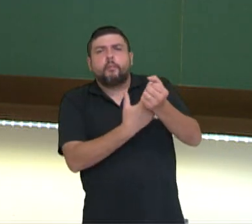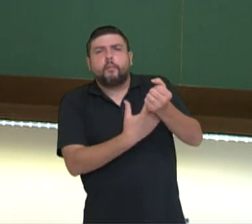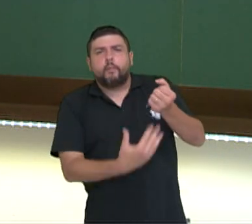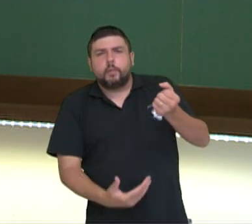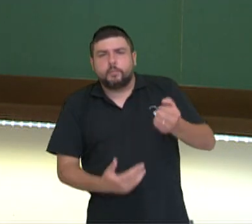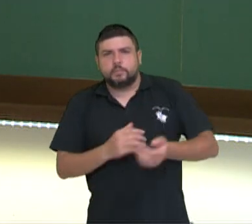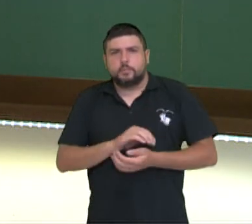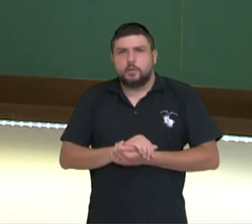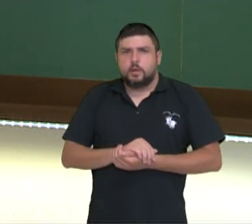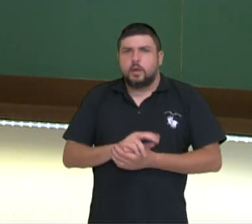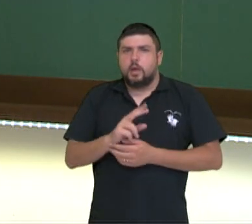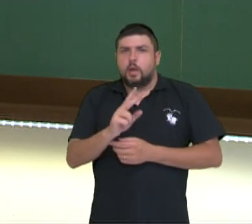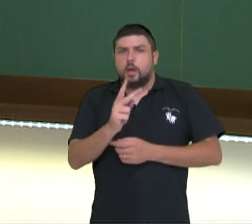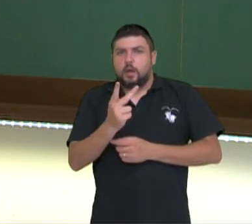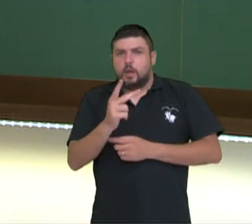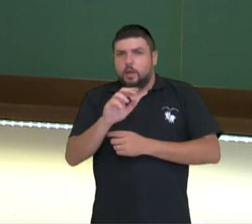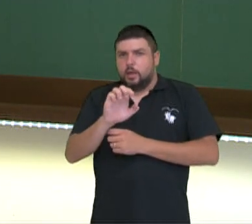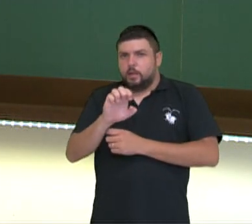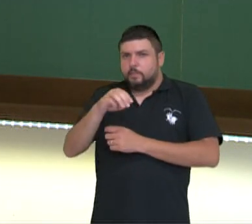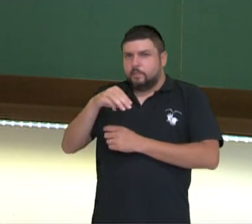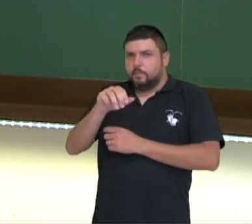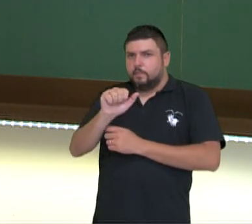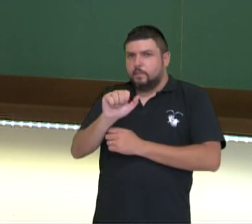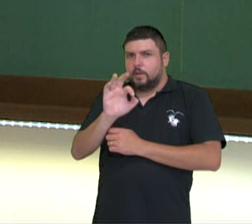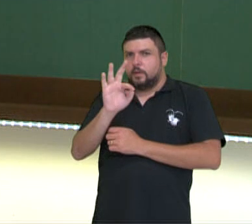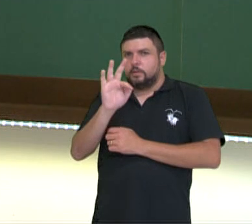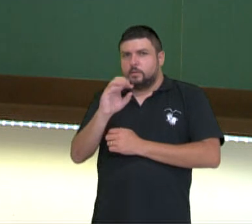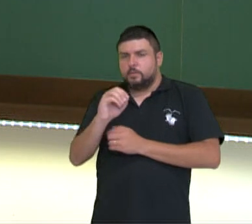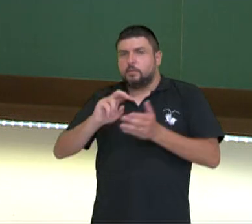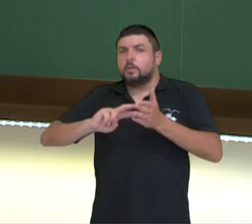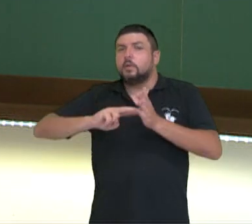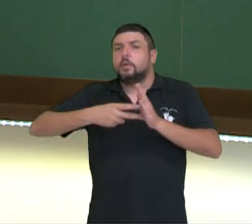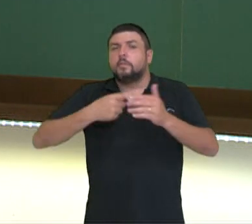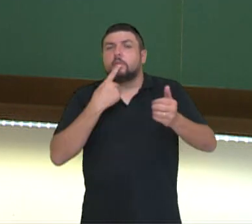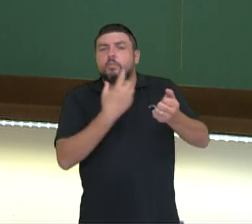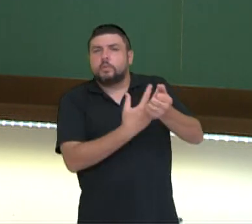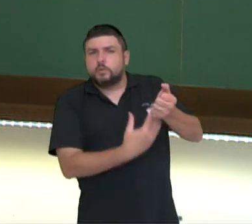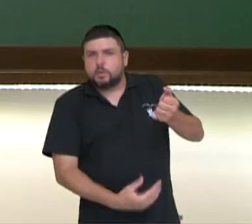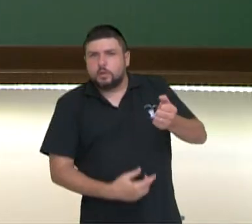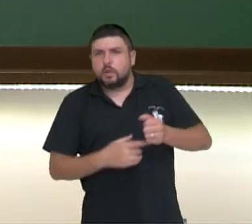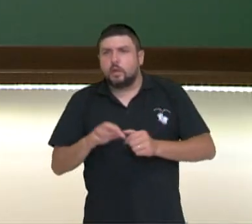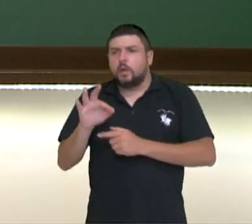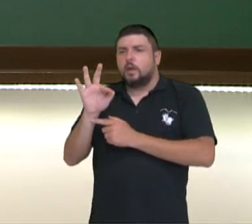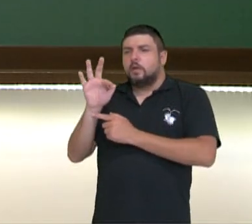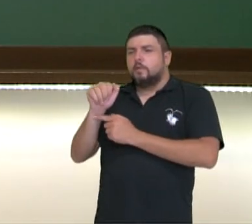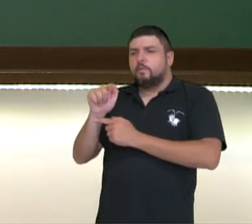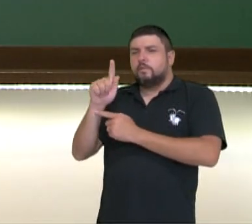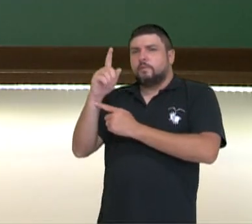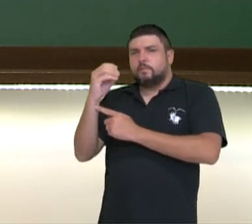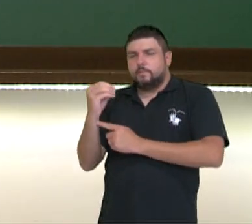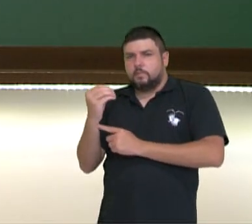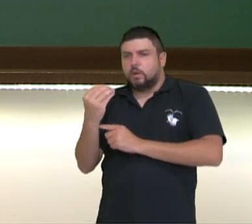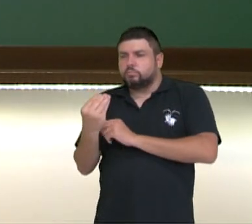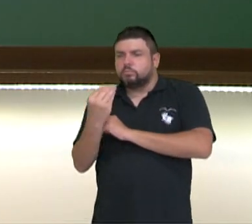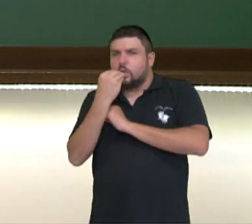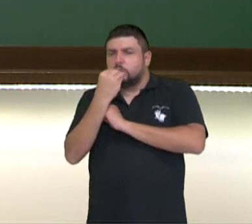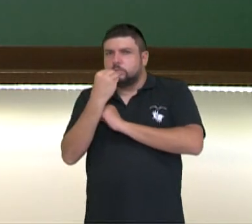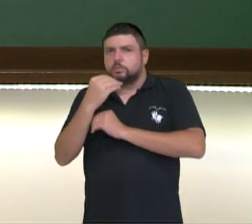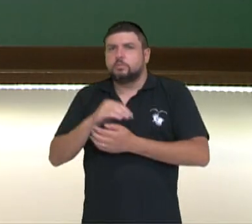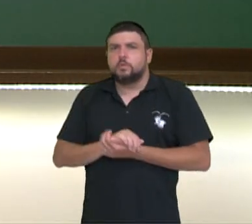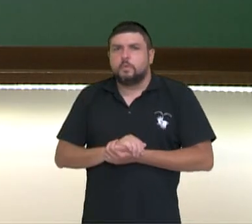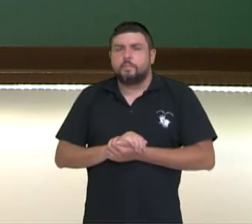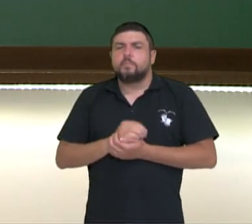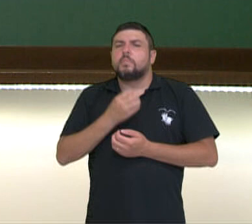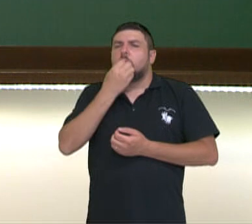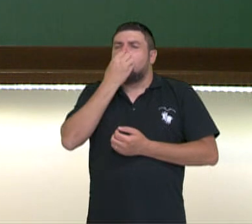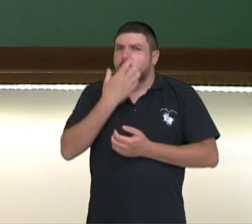hemato, tá? Relacionado a sangue, e fago, que se alimenta. Belezinha? Pessoal, em biologia é muito legal a gente